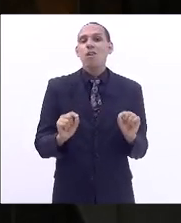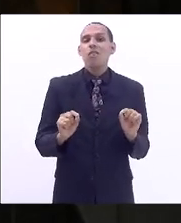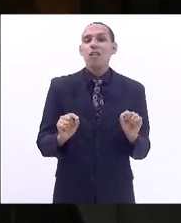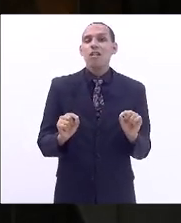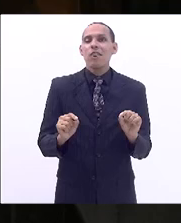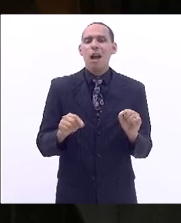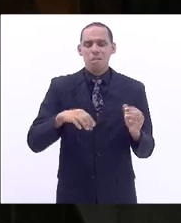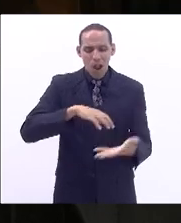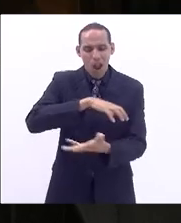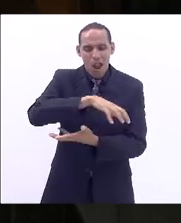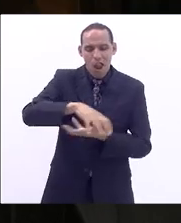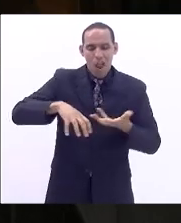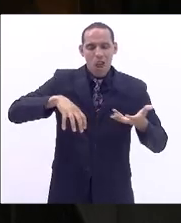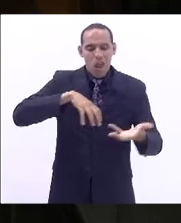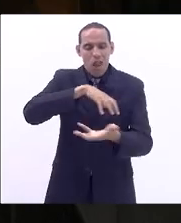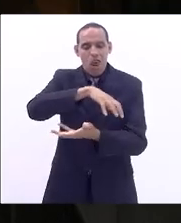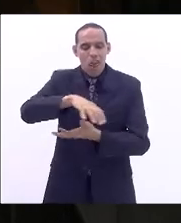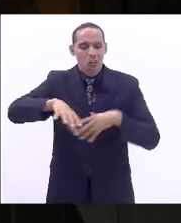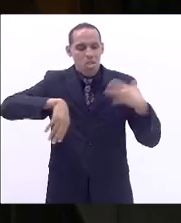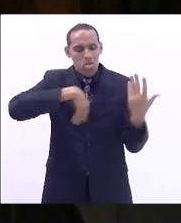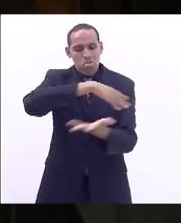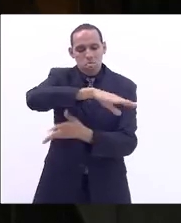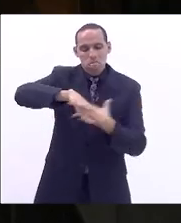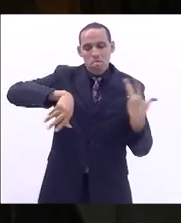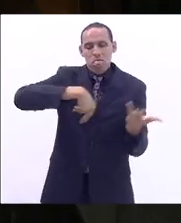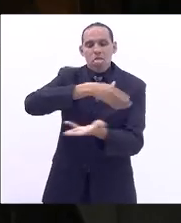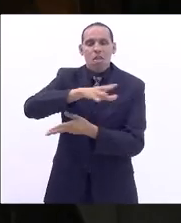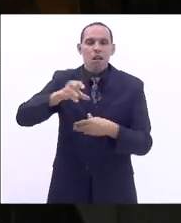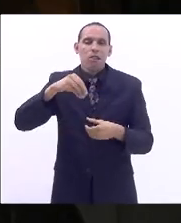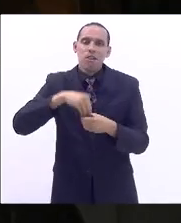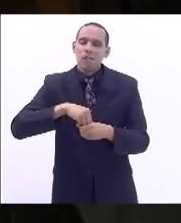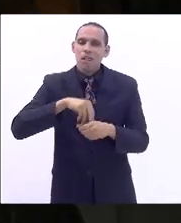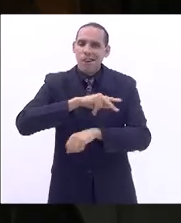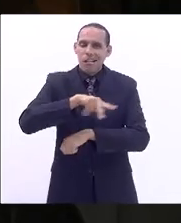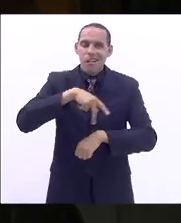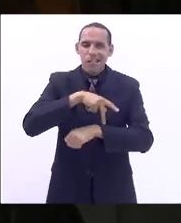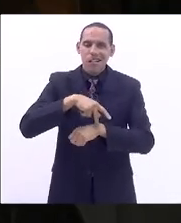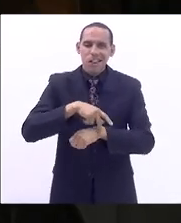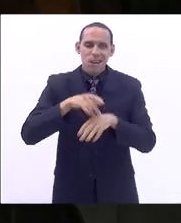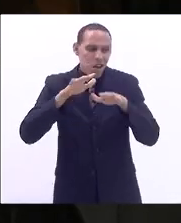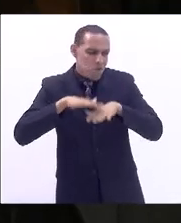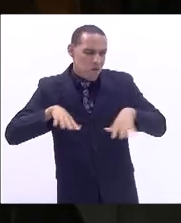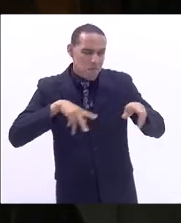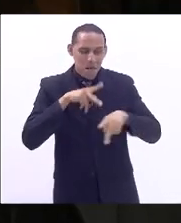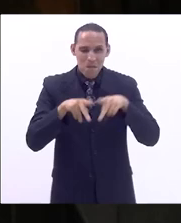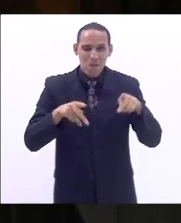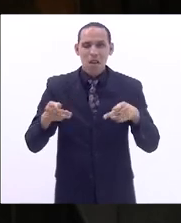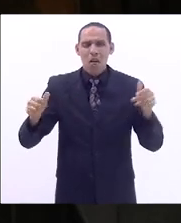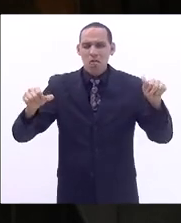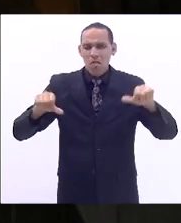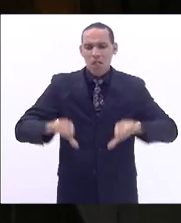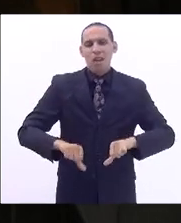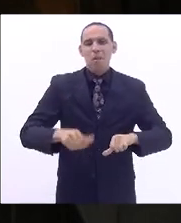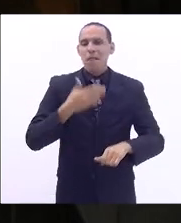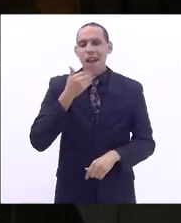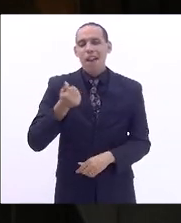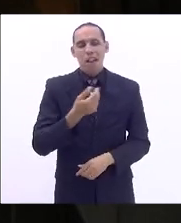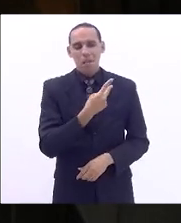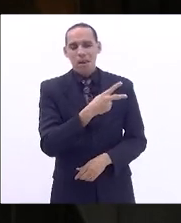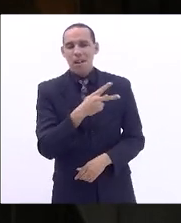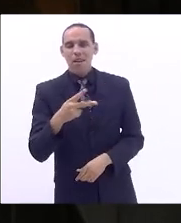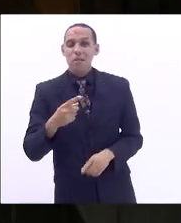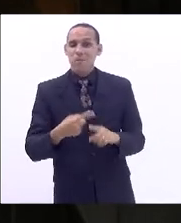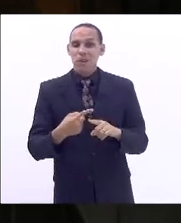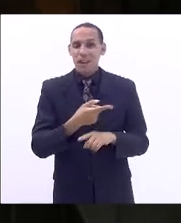quanto mais caos dentro do país quanto mais dificuldade a população passar para eles é melhor porque a